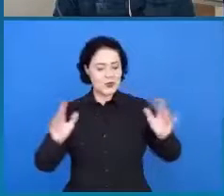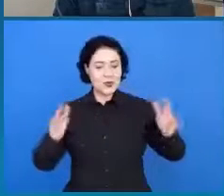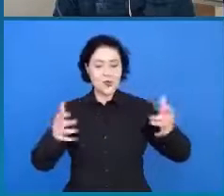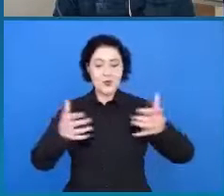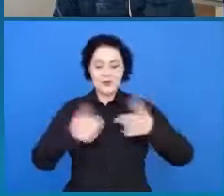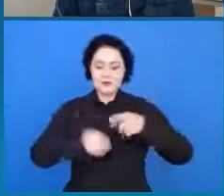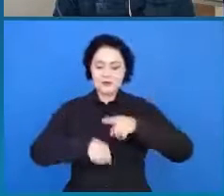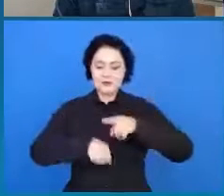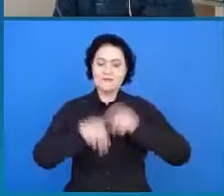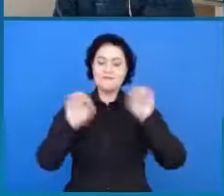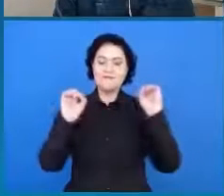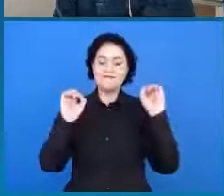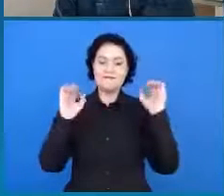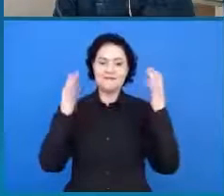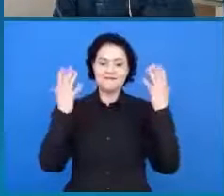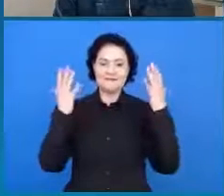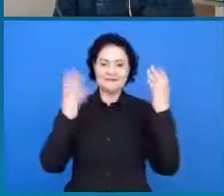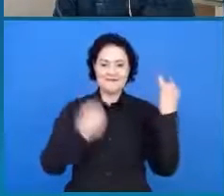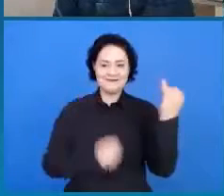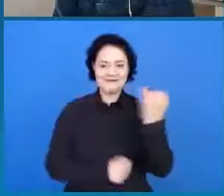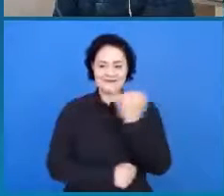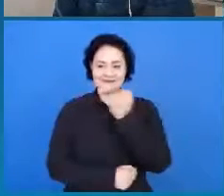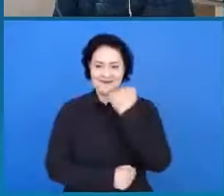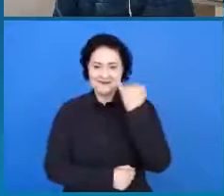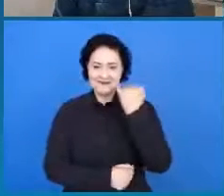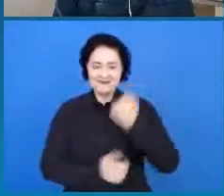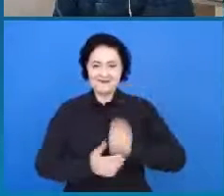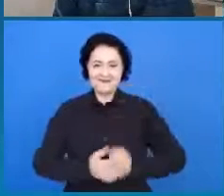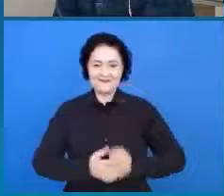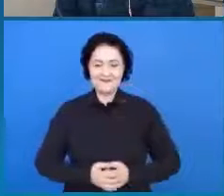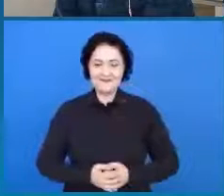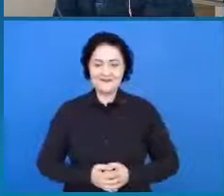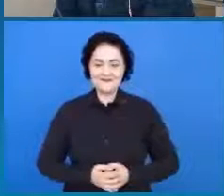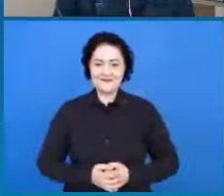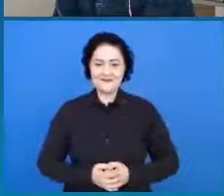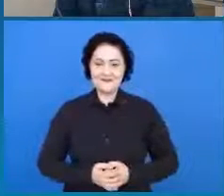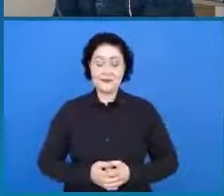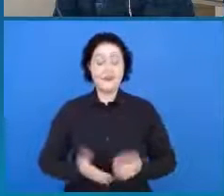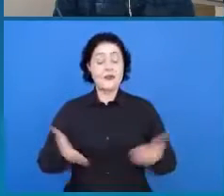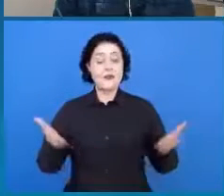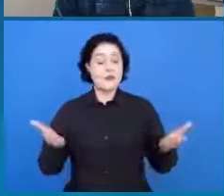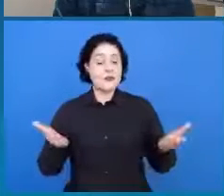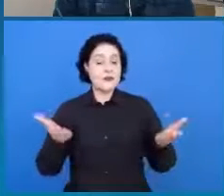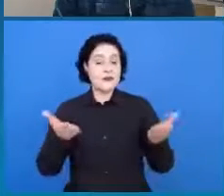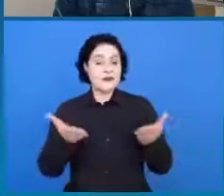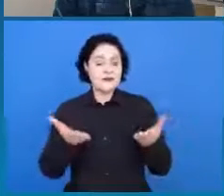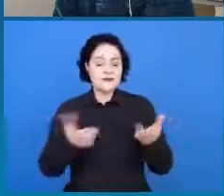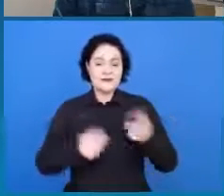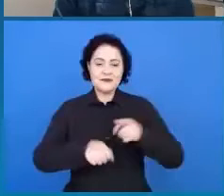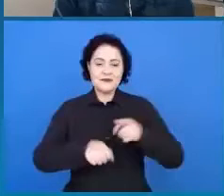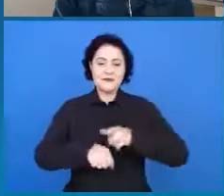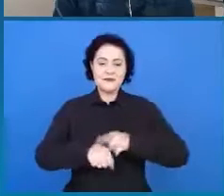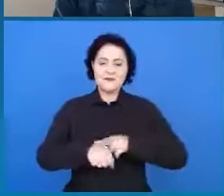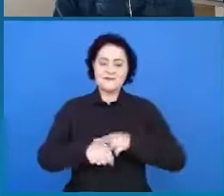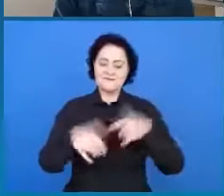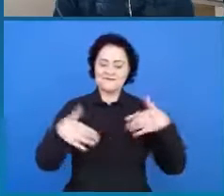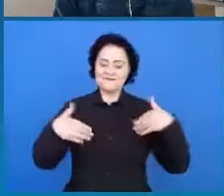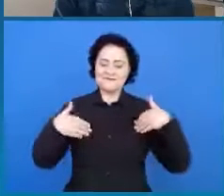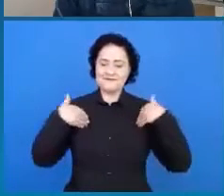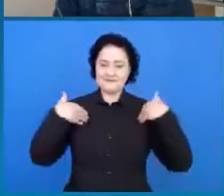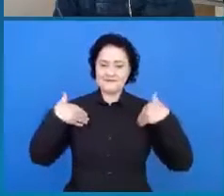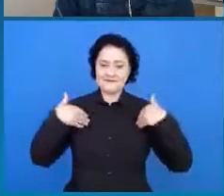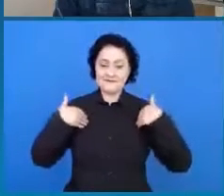essa um coração tão importante e nós temos alegria em